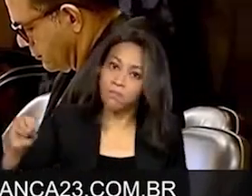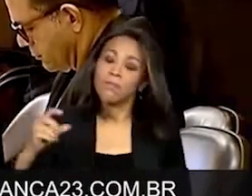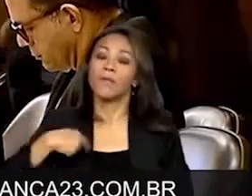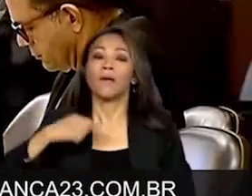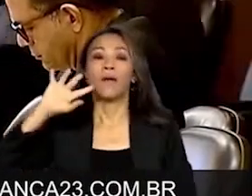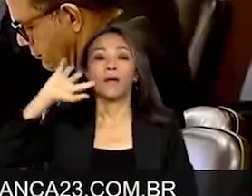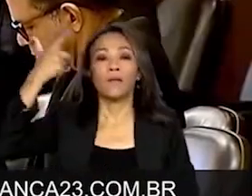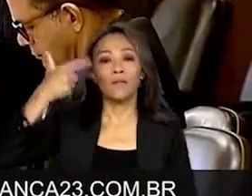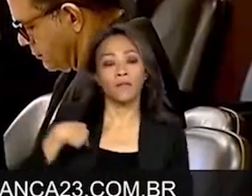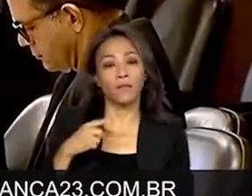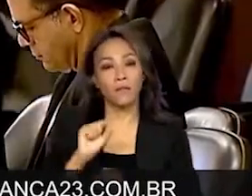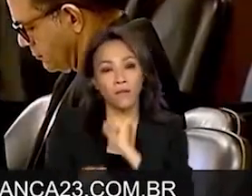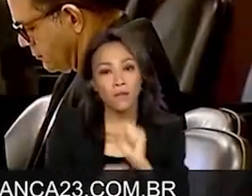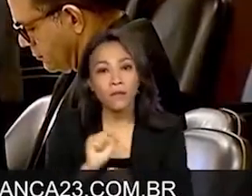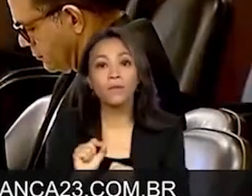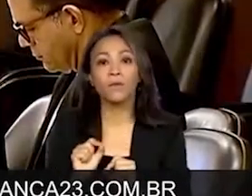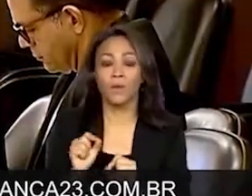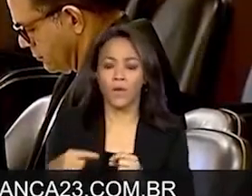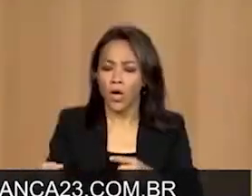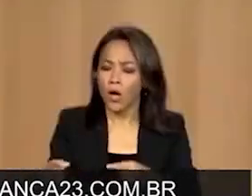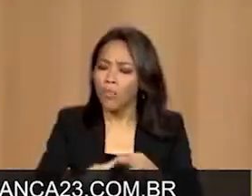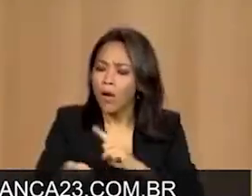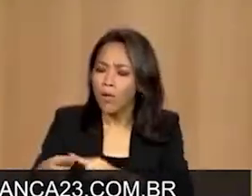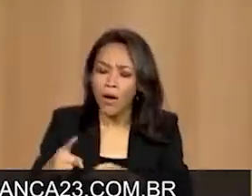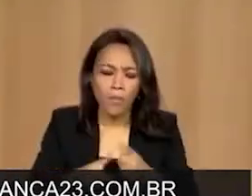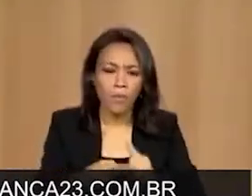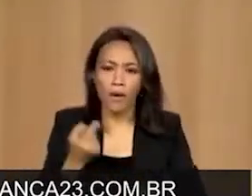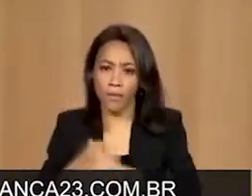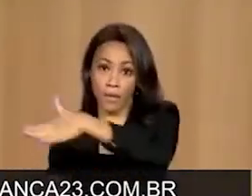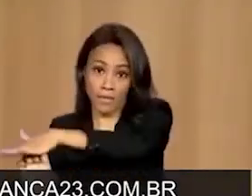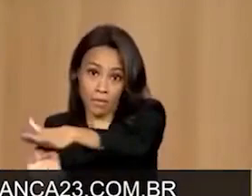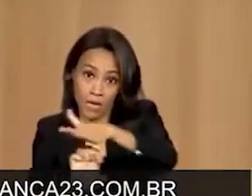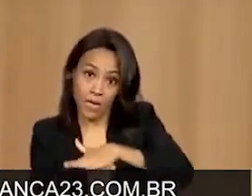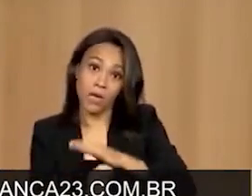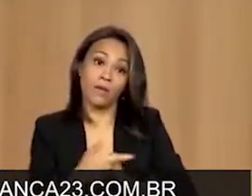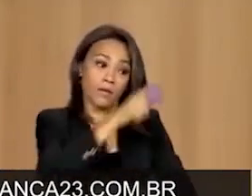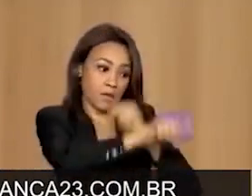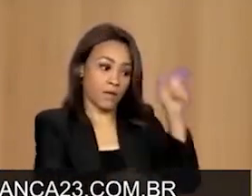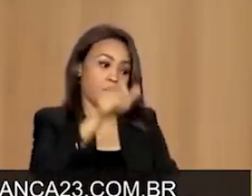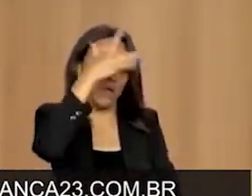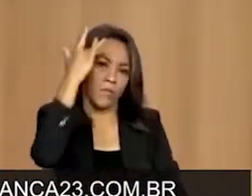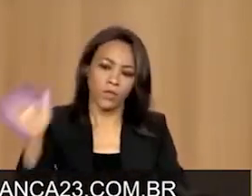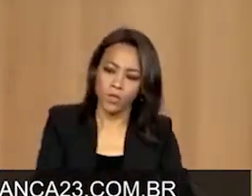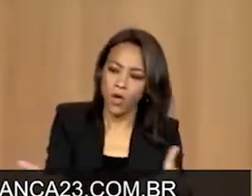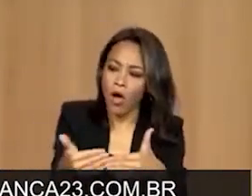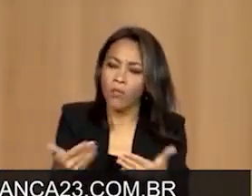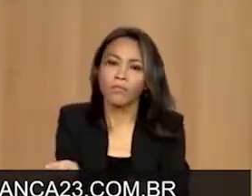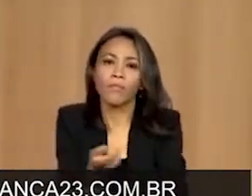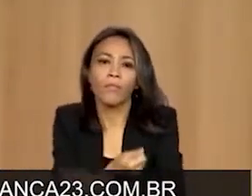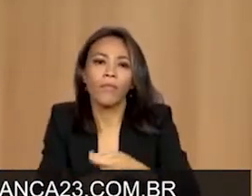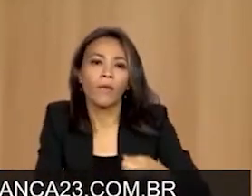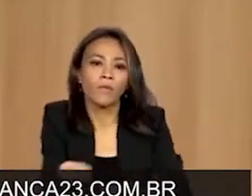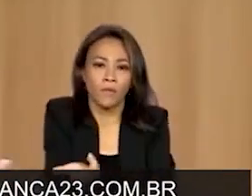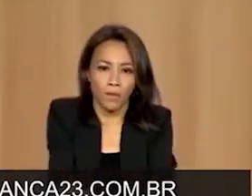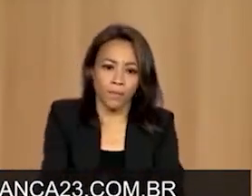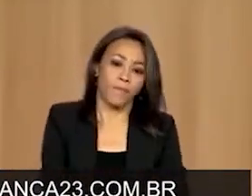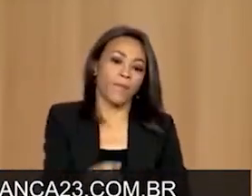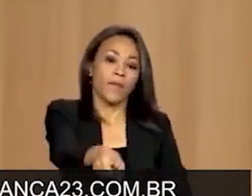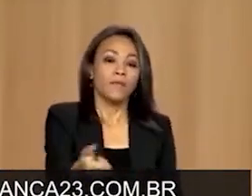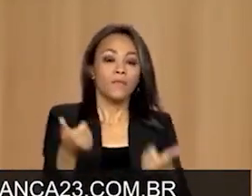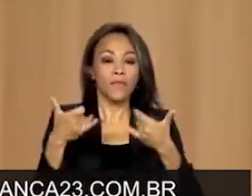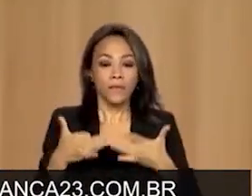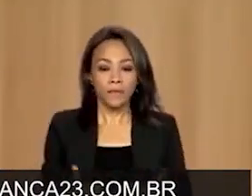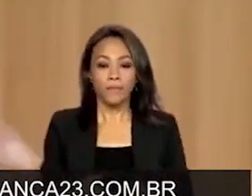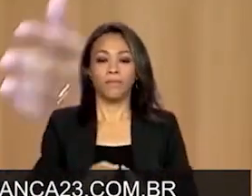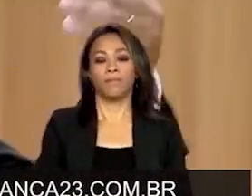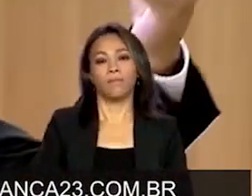viáveis para o devedor e para o fornecedor. Abrir o debate no nosso âmbito, né, no âmbito do consumidor, com as